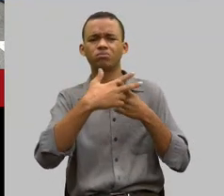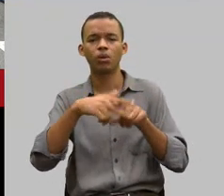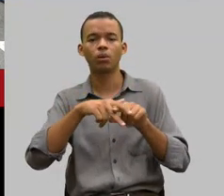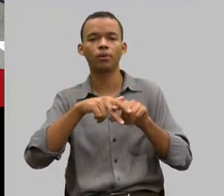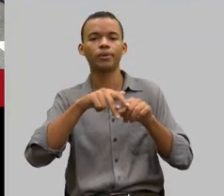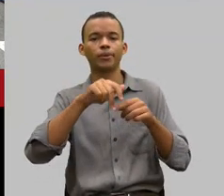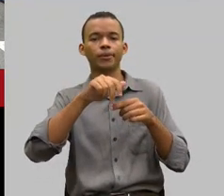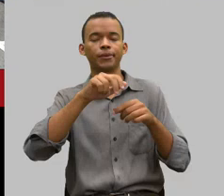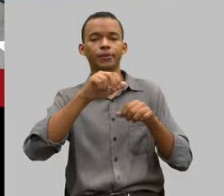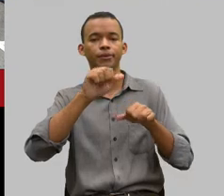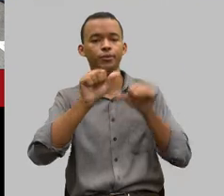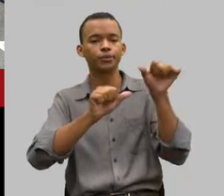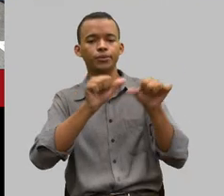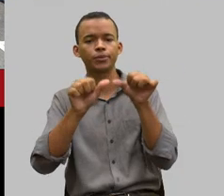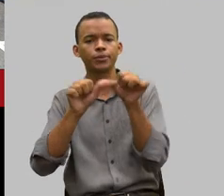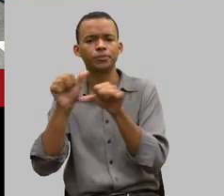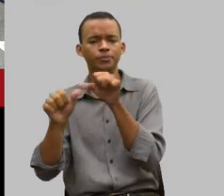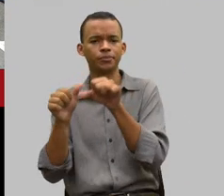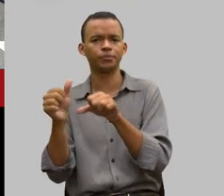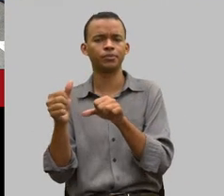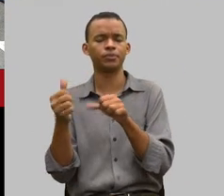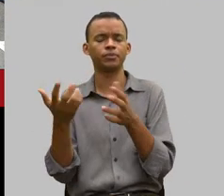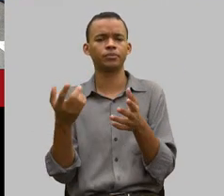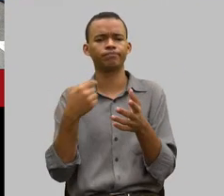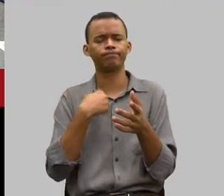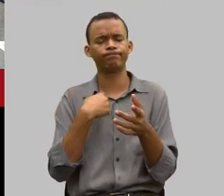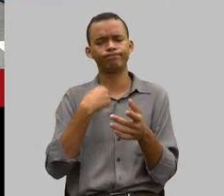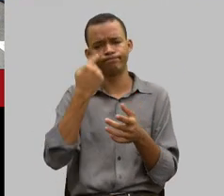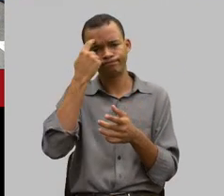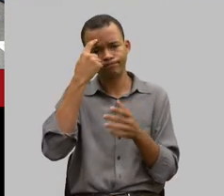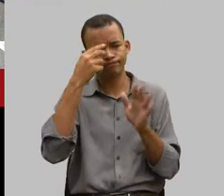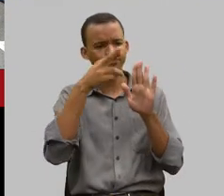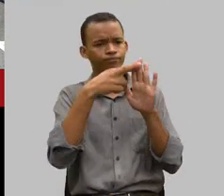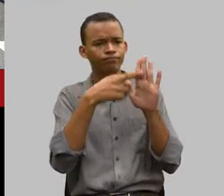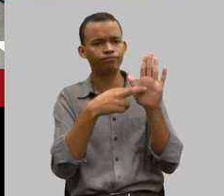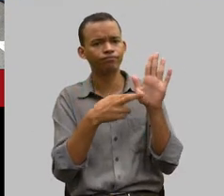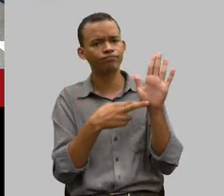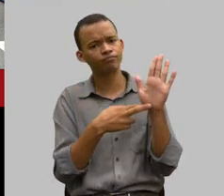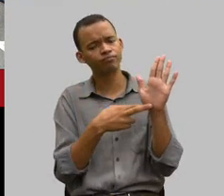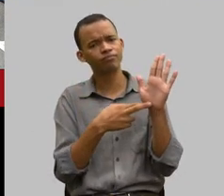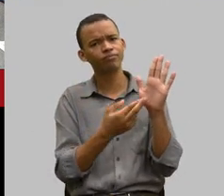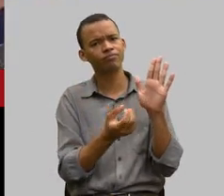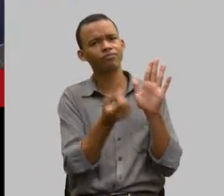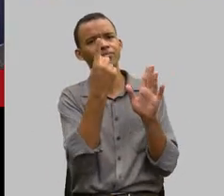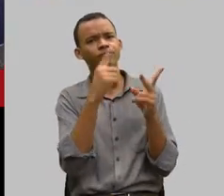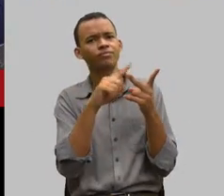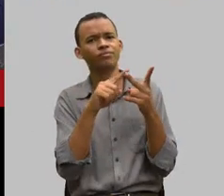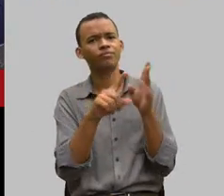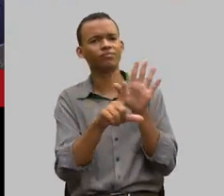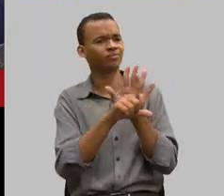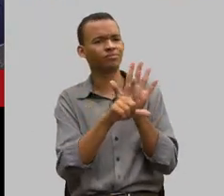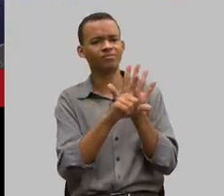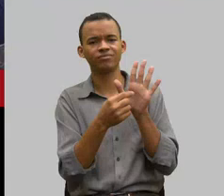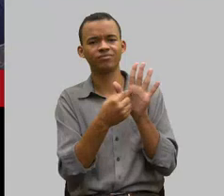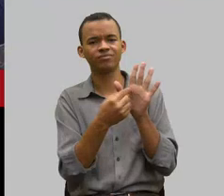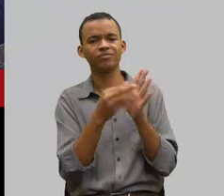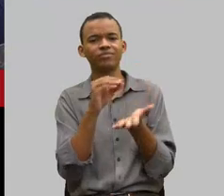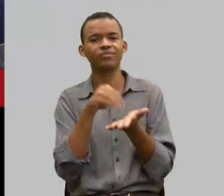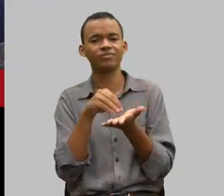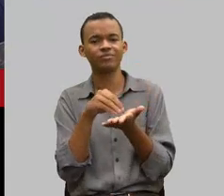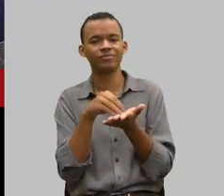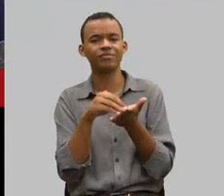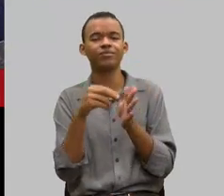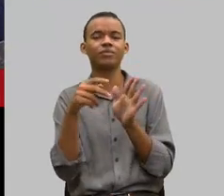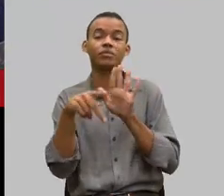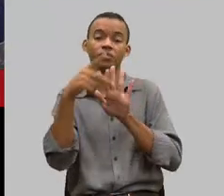é eh essas irregularidades ilegalidades explícitas no projeto de lei elas precisariam